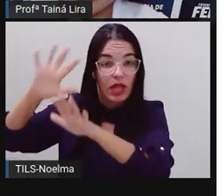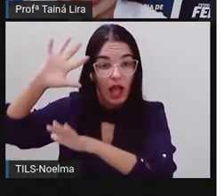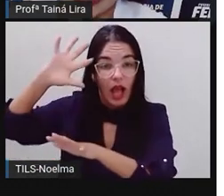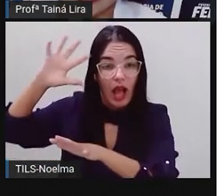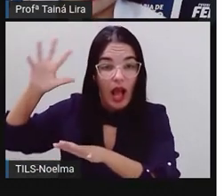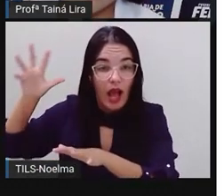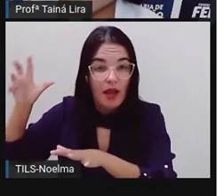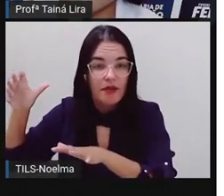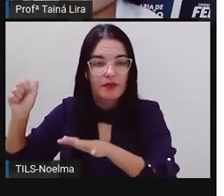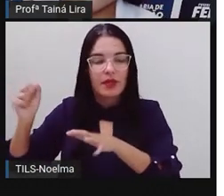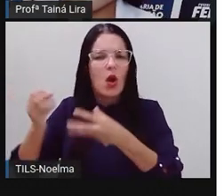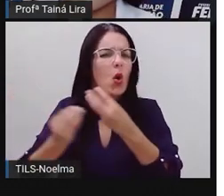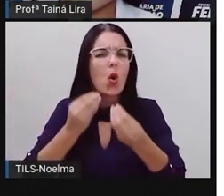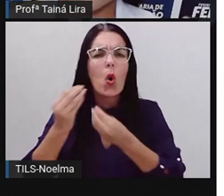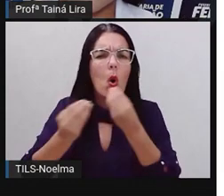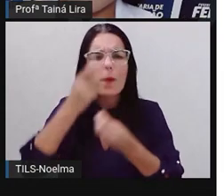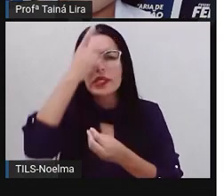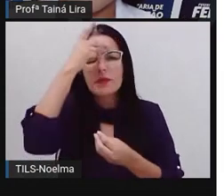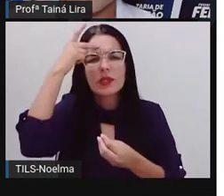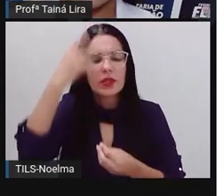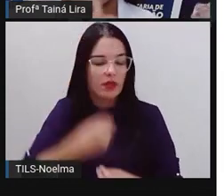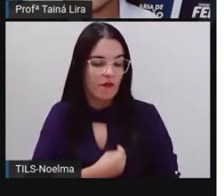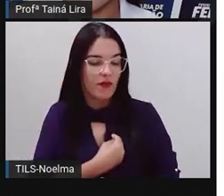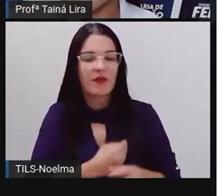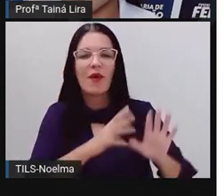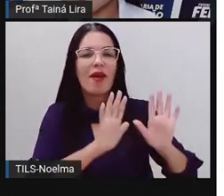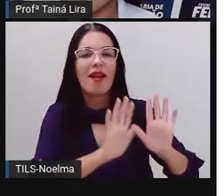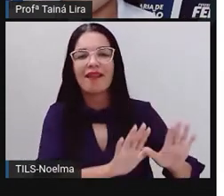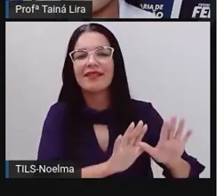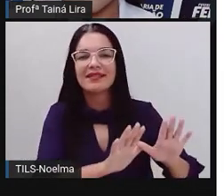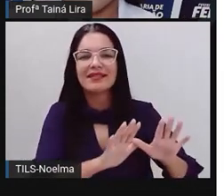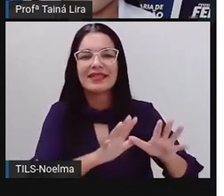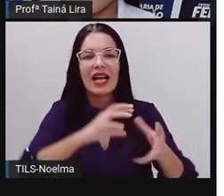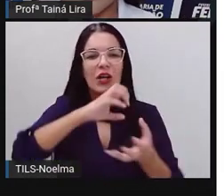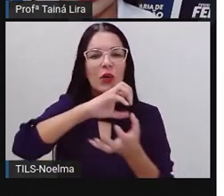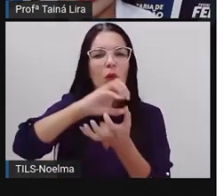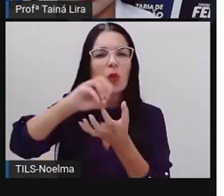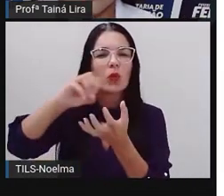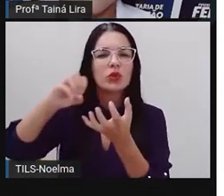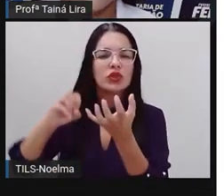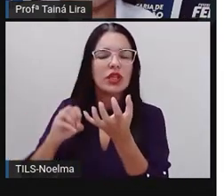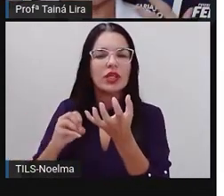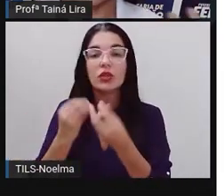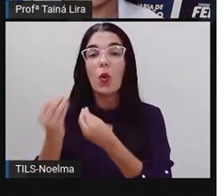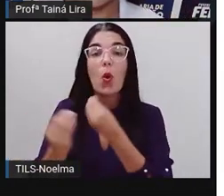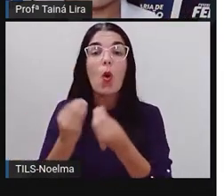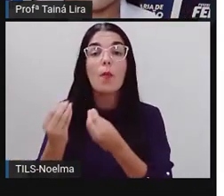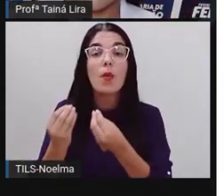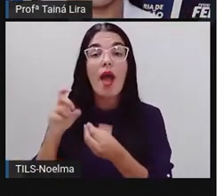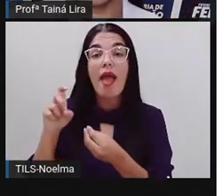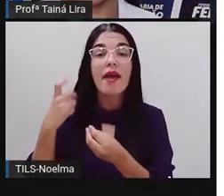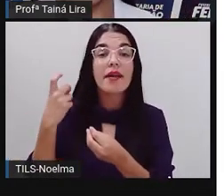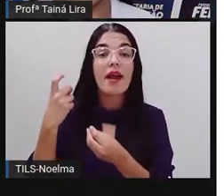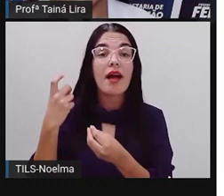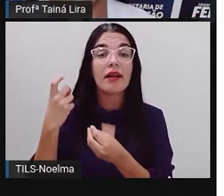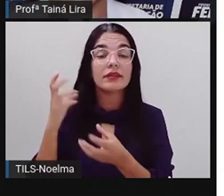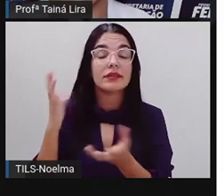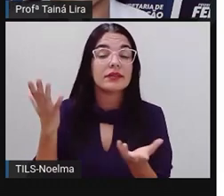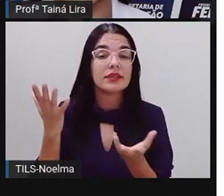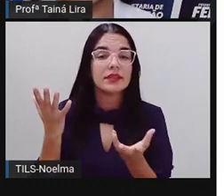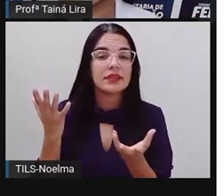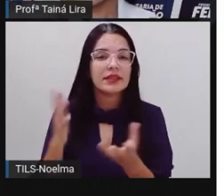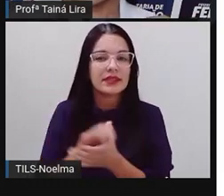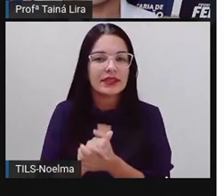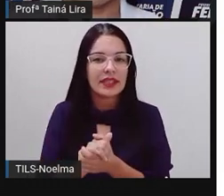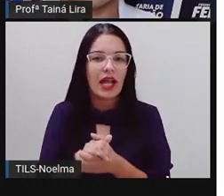viviam lá então antes deles serem capturados antes dele chegar aqui o Brasil como era como era a vida na África pro então a